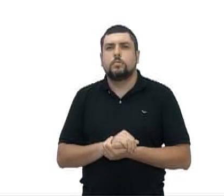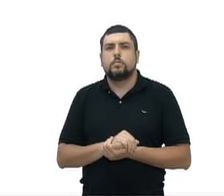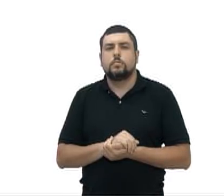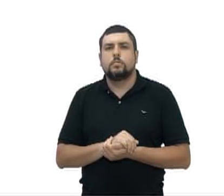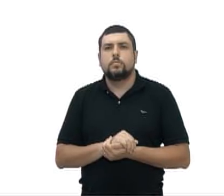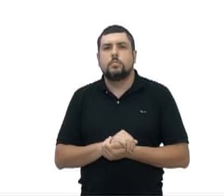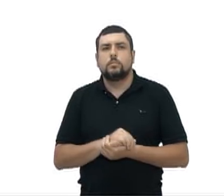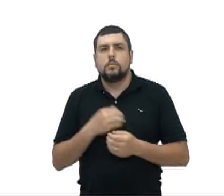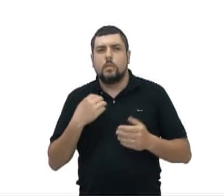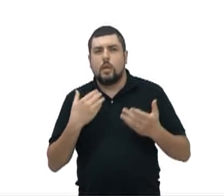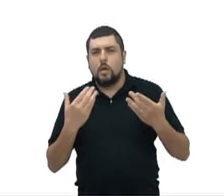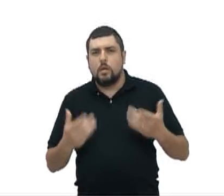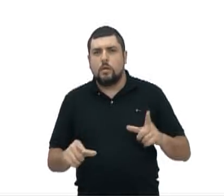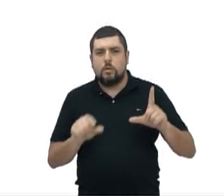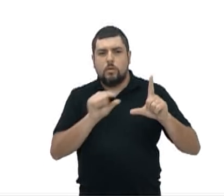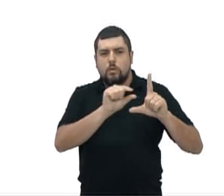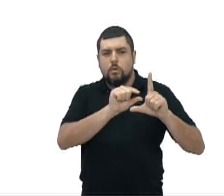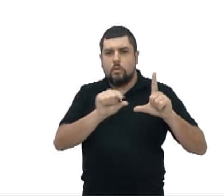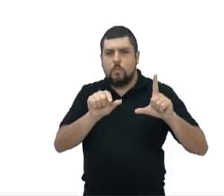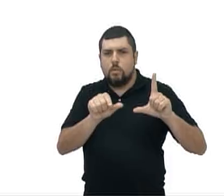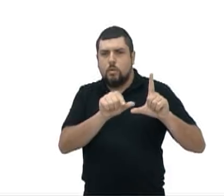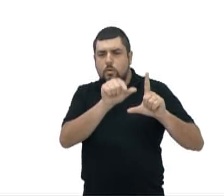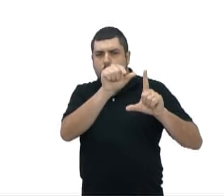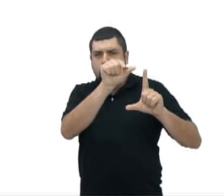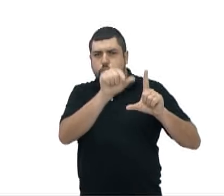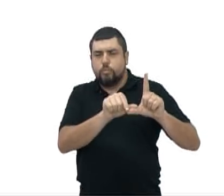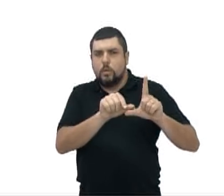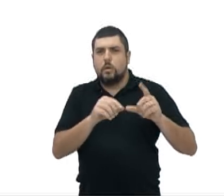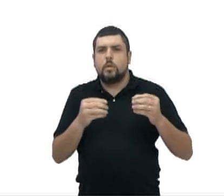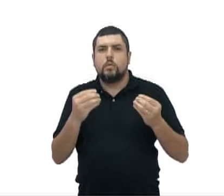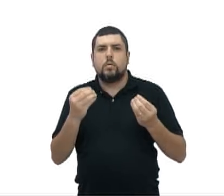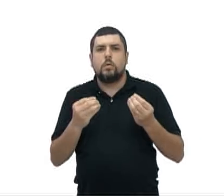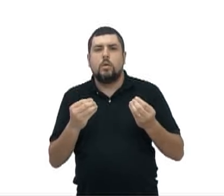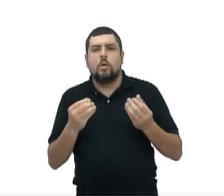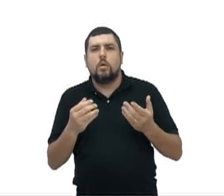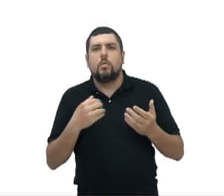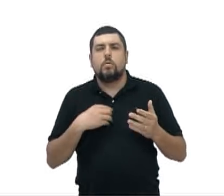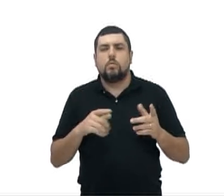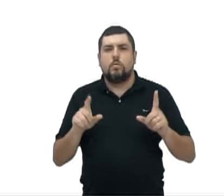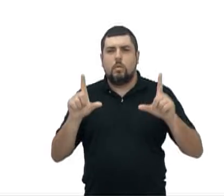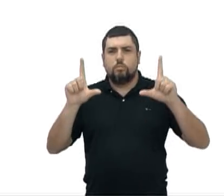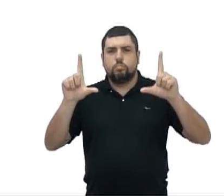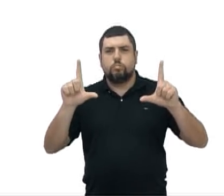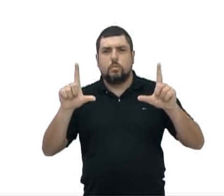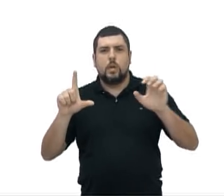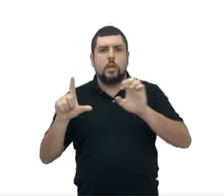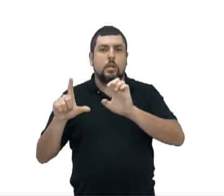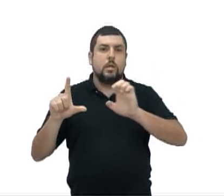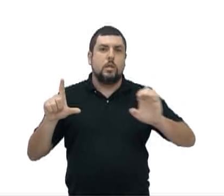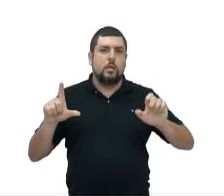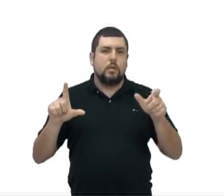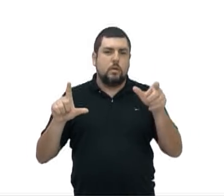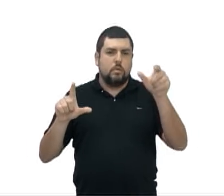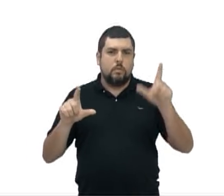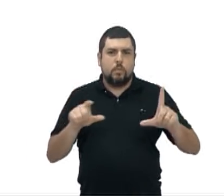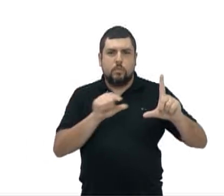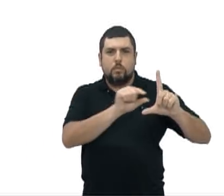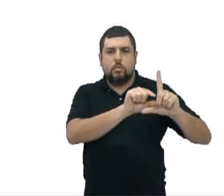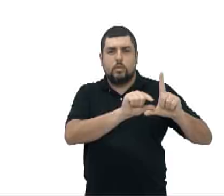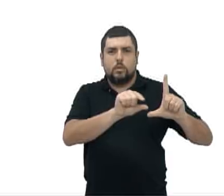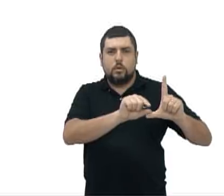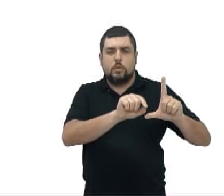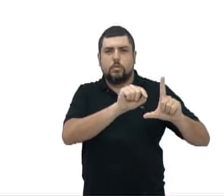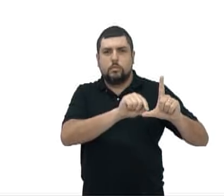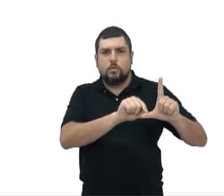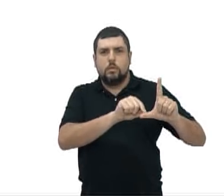você, a legenda está do lado, no canto inferior esquerdo deste mapa. Então, estando nesta